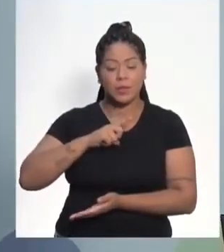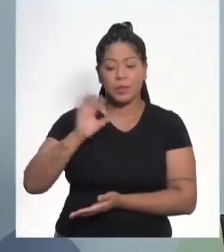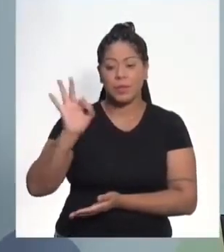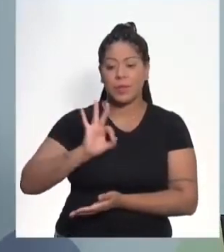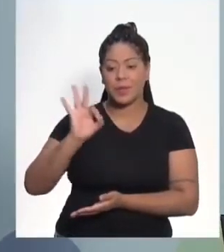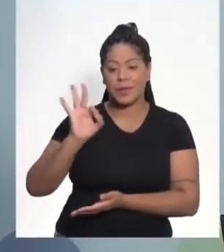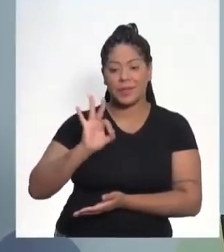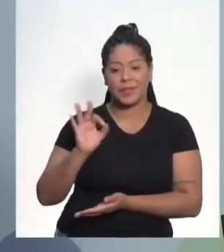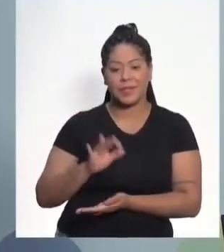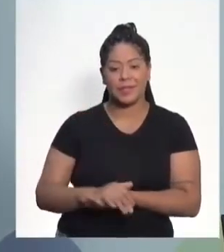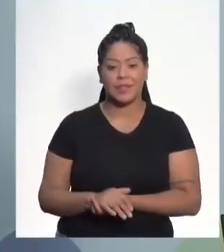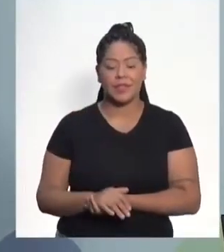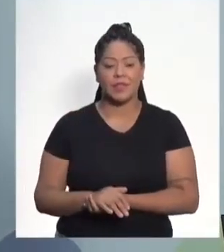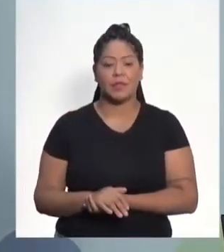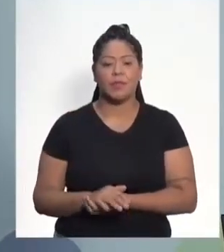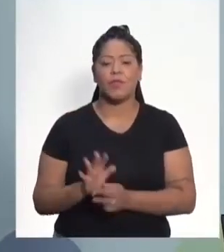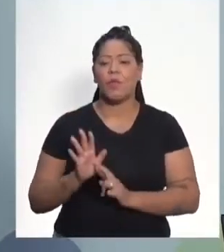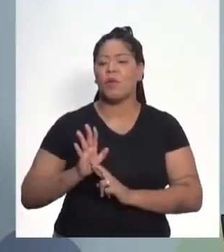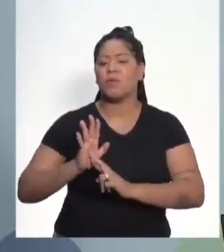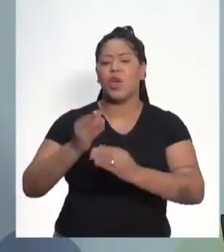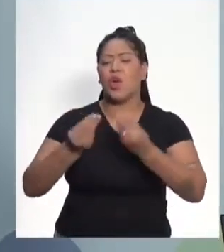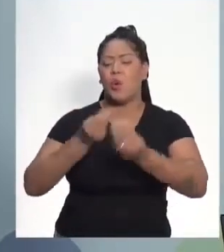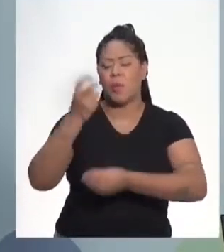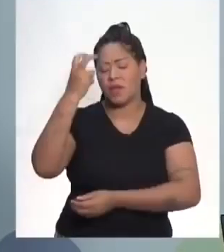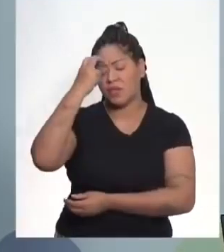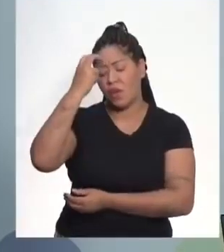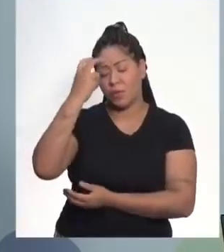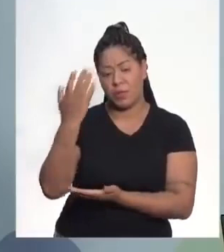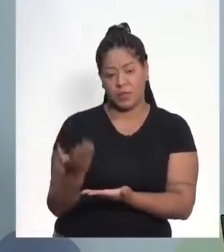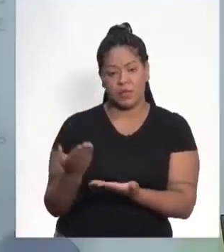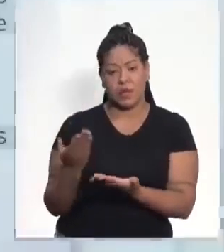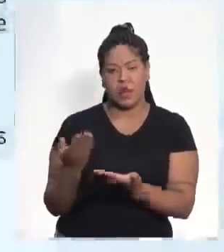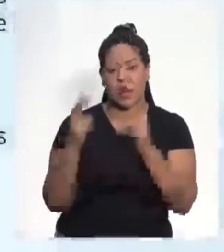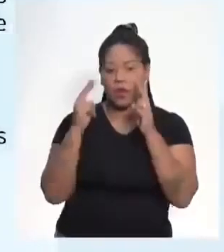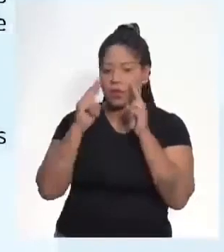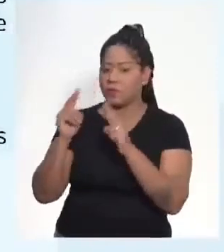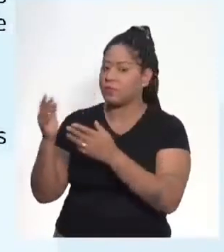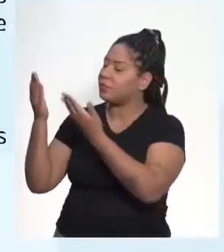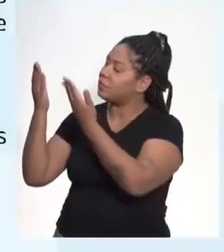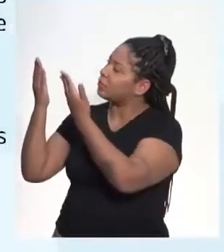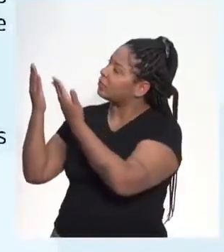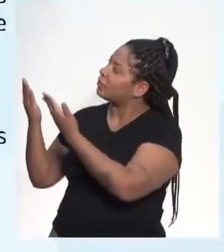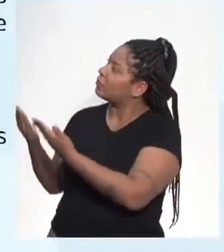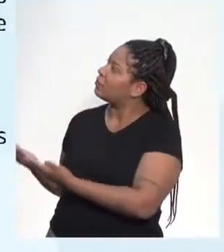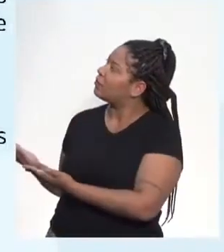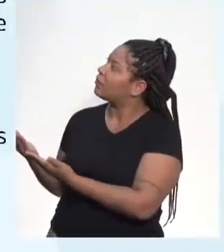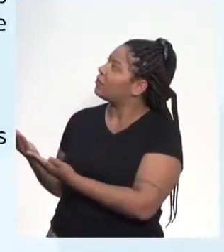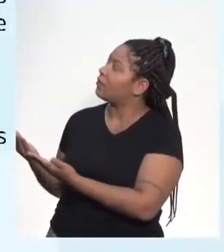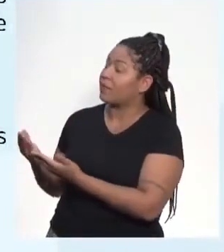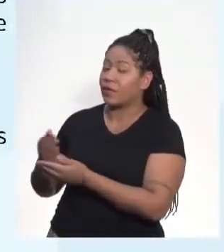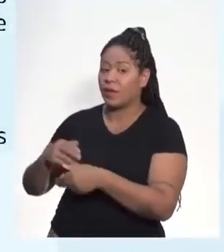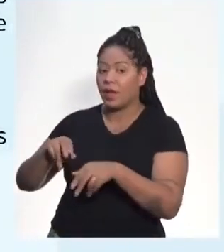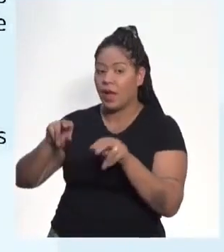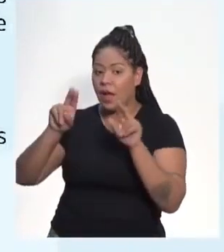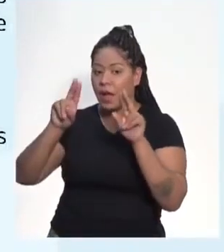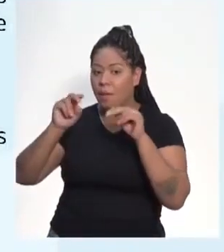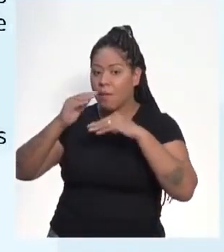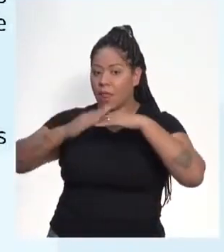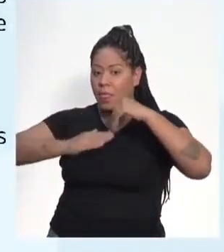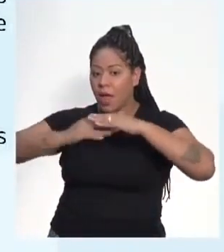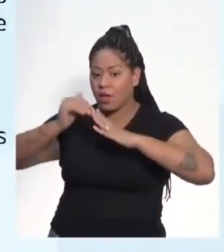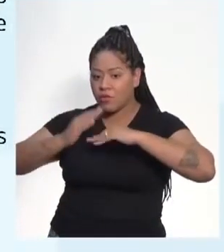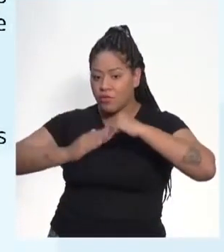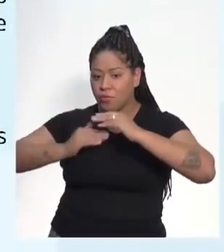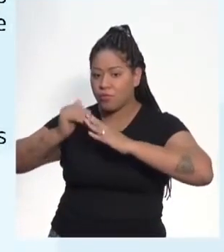representações de formas percentuais, tudo bem? Vai aparecer aí, nosso diretor vai colocar para vocês a habilidade, tá? Já é prática, a gente